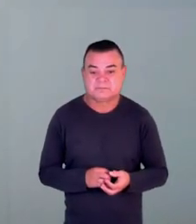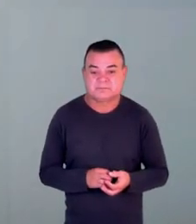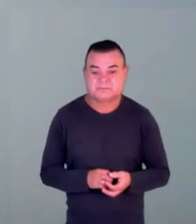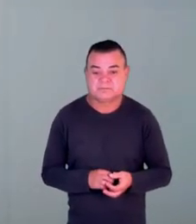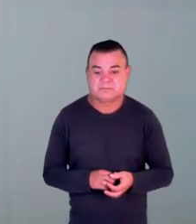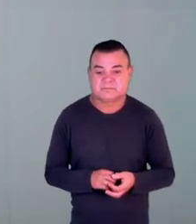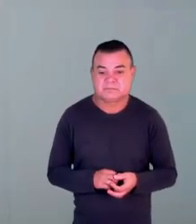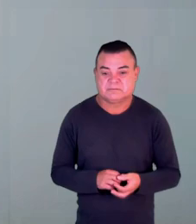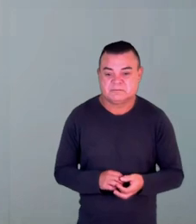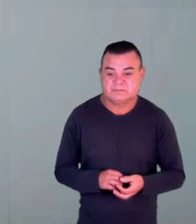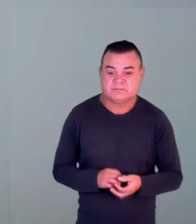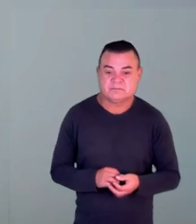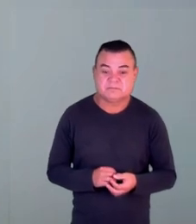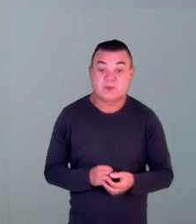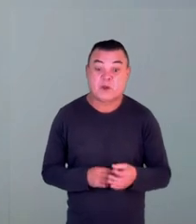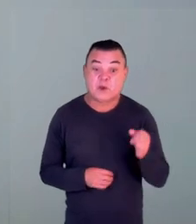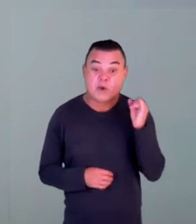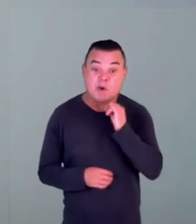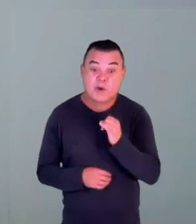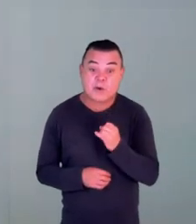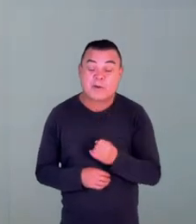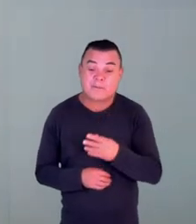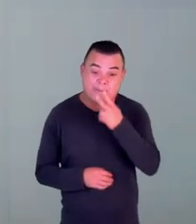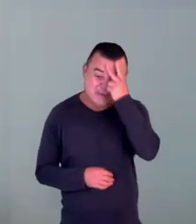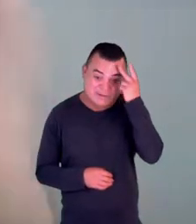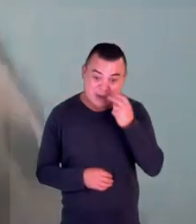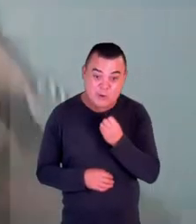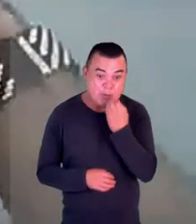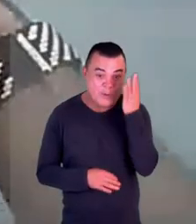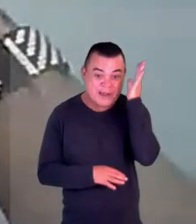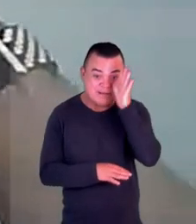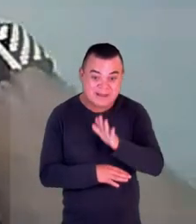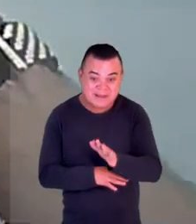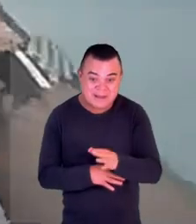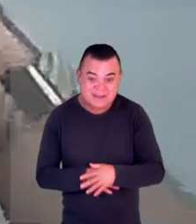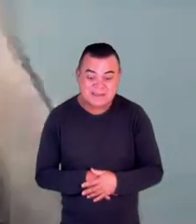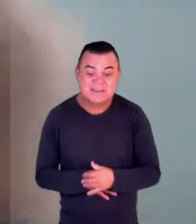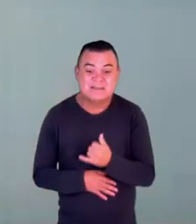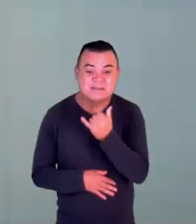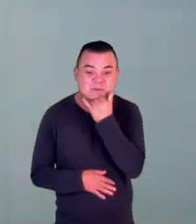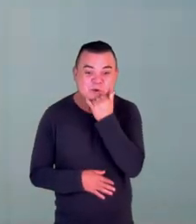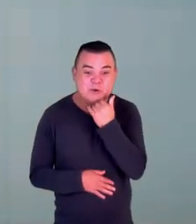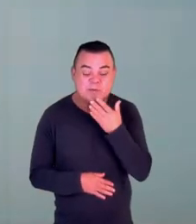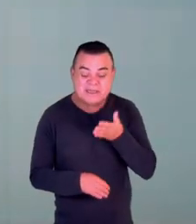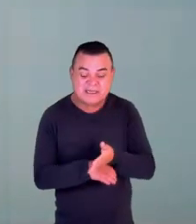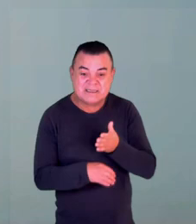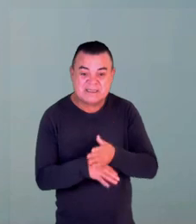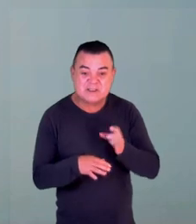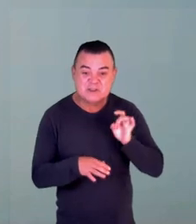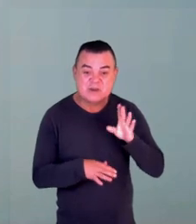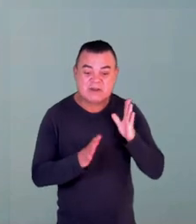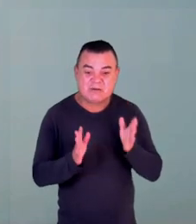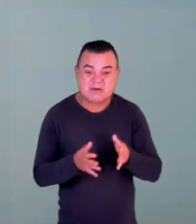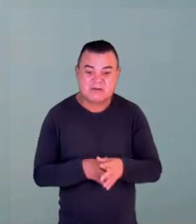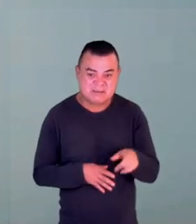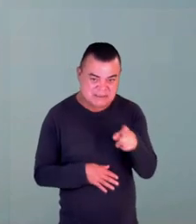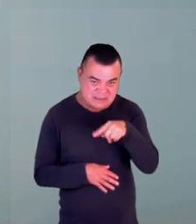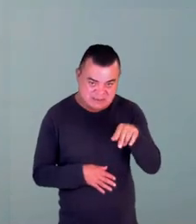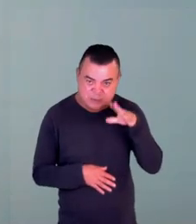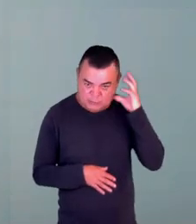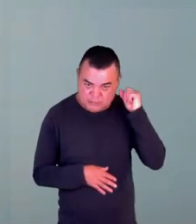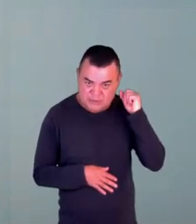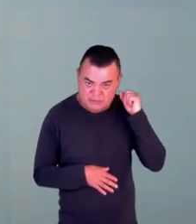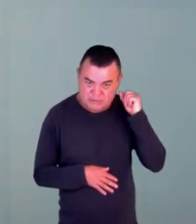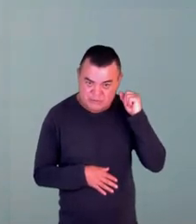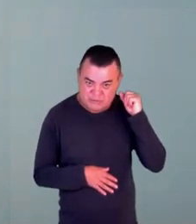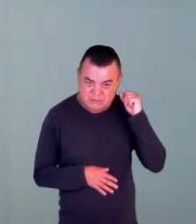minutos Olá pessoal boa tarde desculpem entrar só agora vocês estão me ouvindo